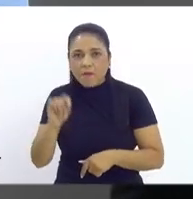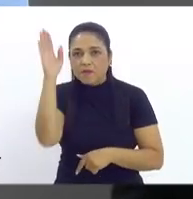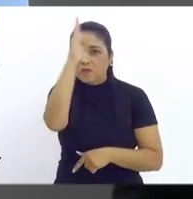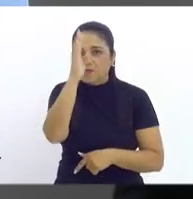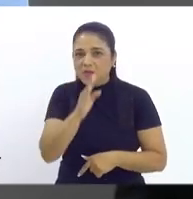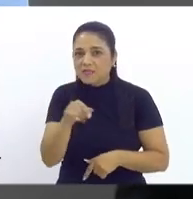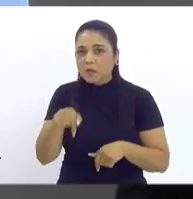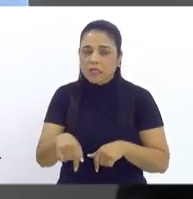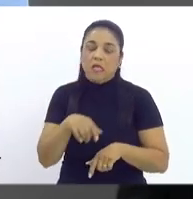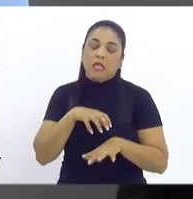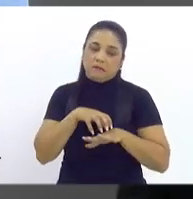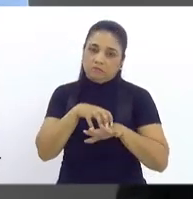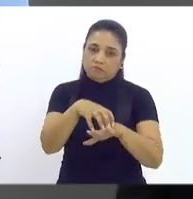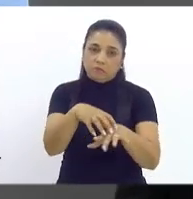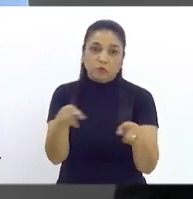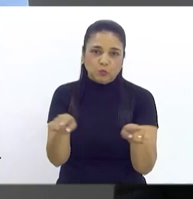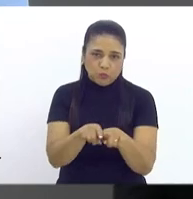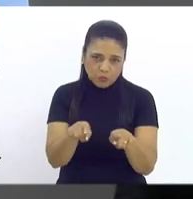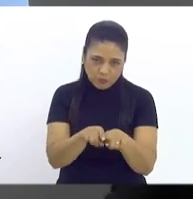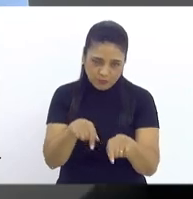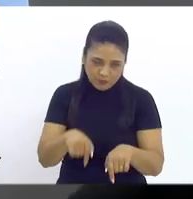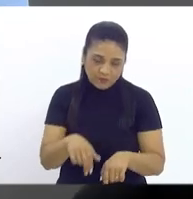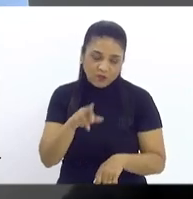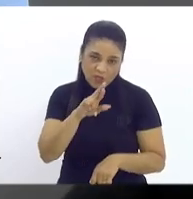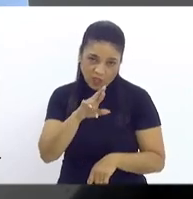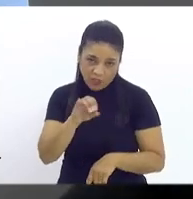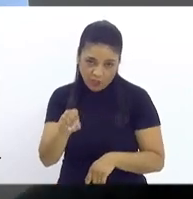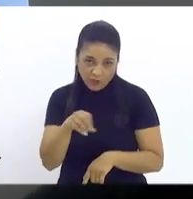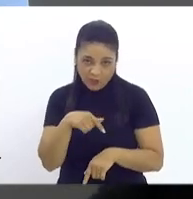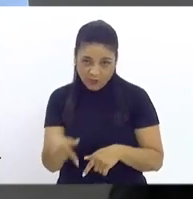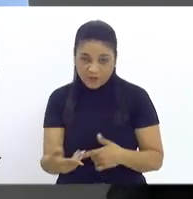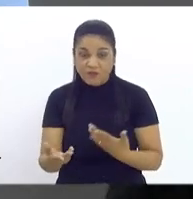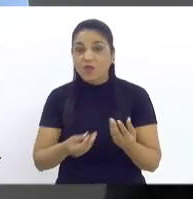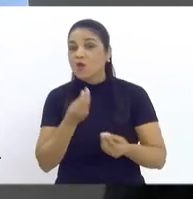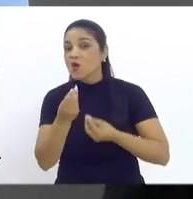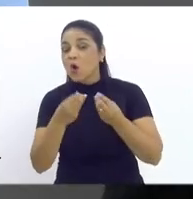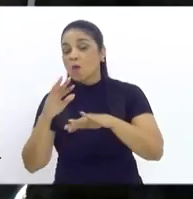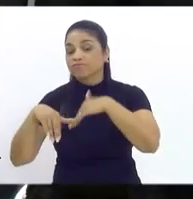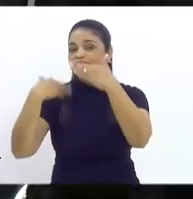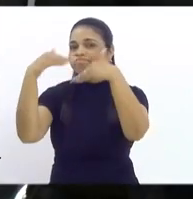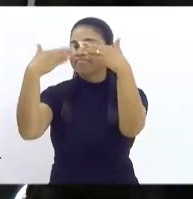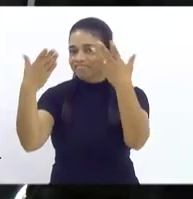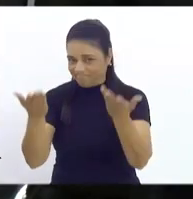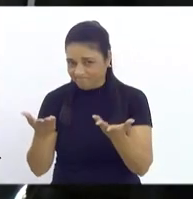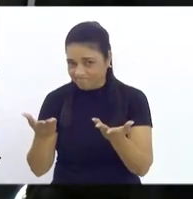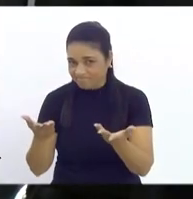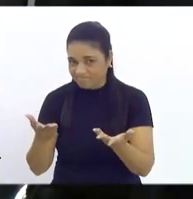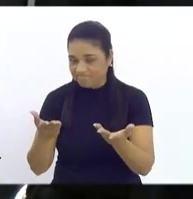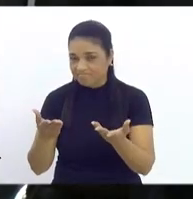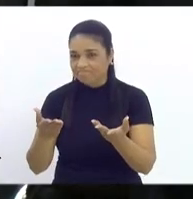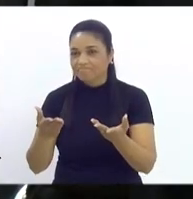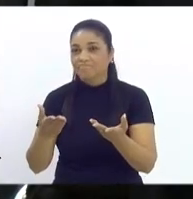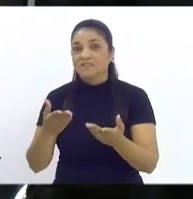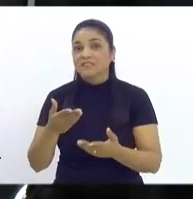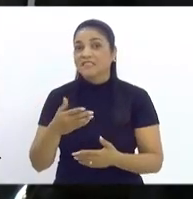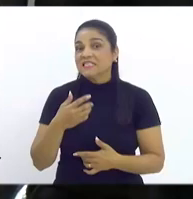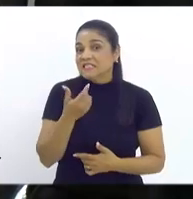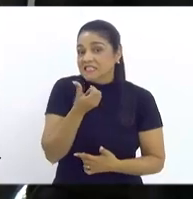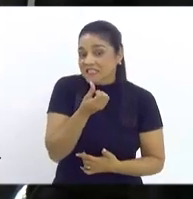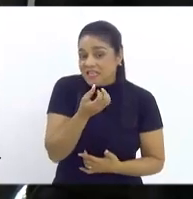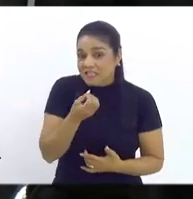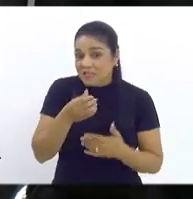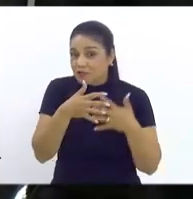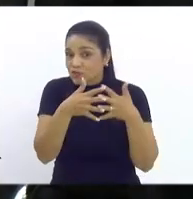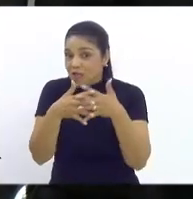estarem circulando no Rio de Janeiro. Então, o que fazer para crescer esse desenvolvimento? Então, a gente identificou, analisou mais